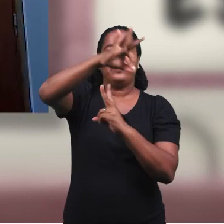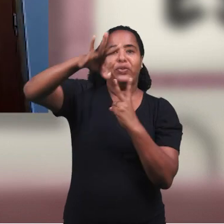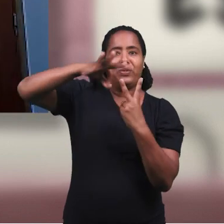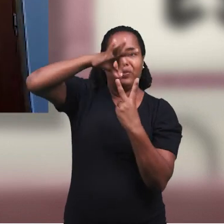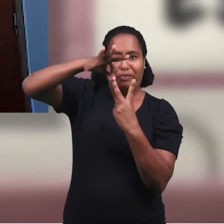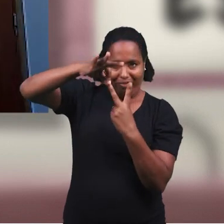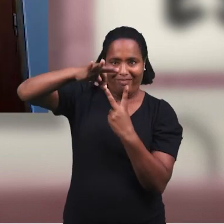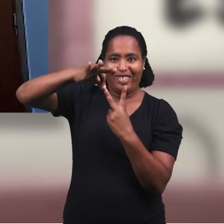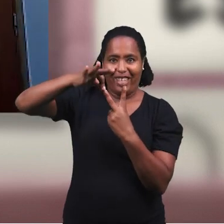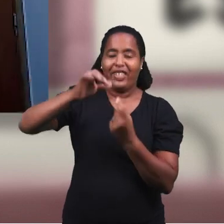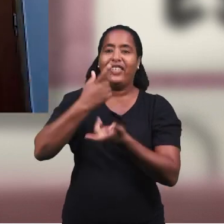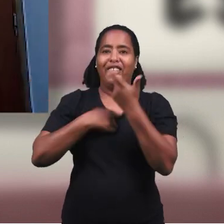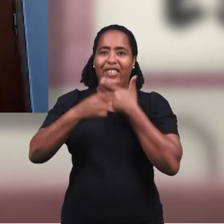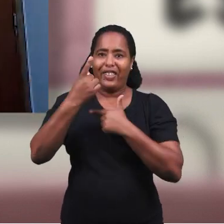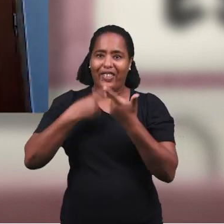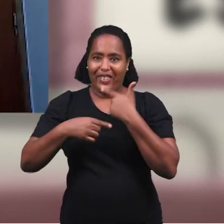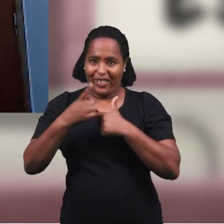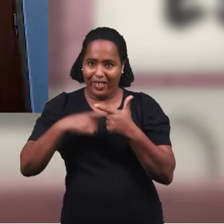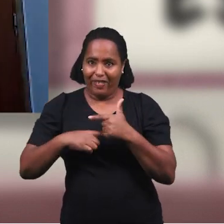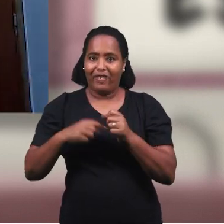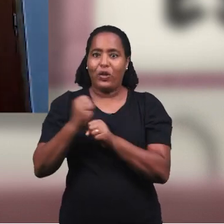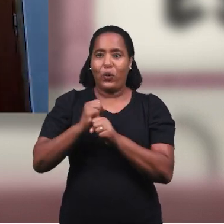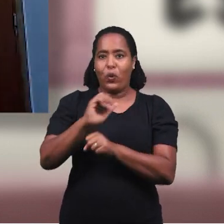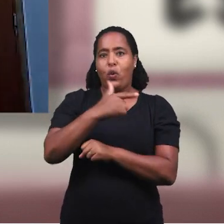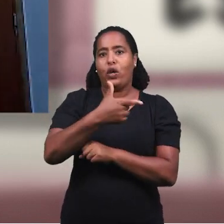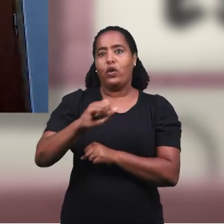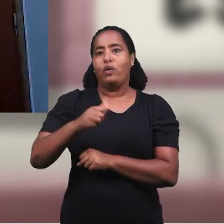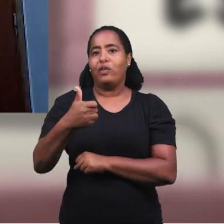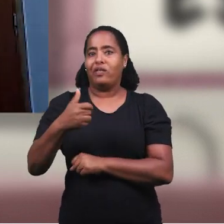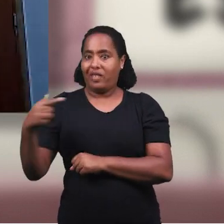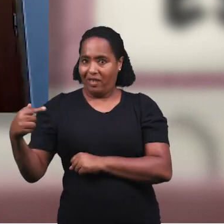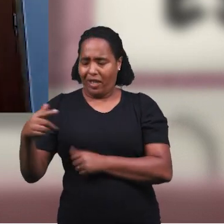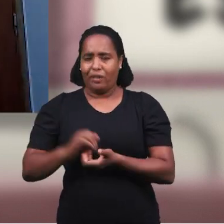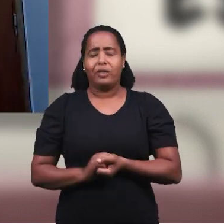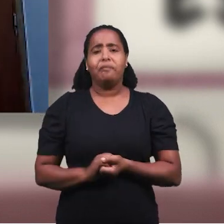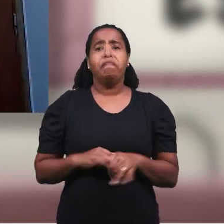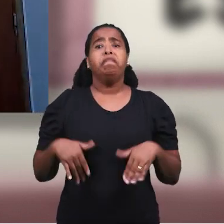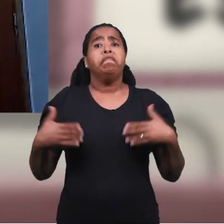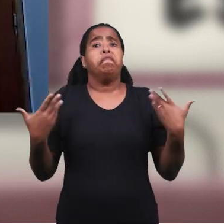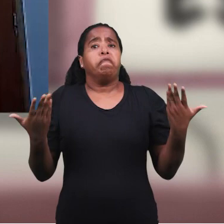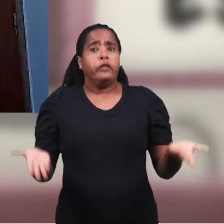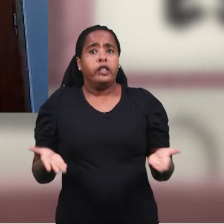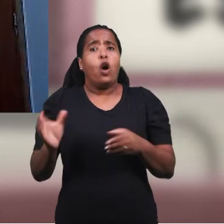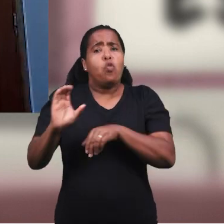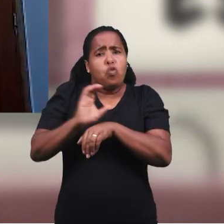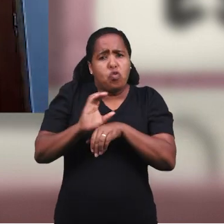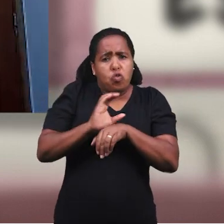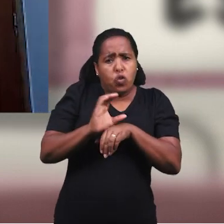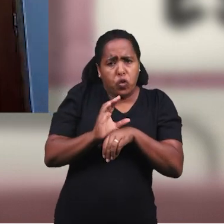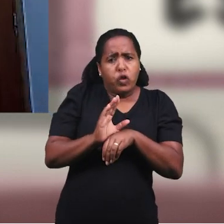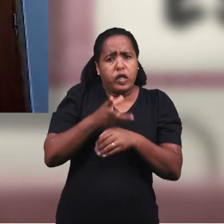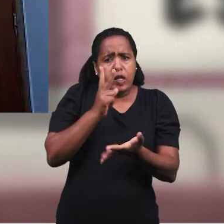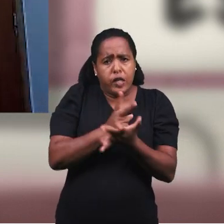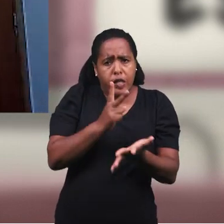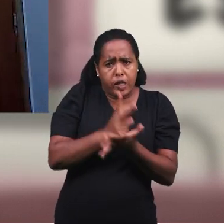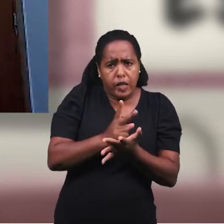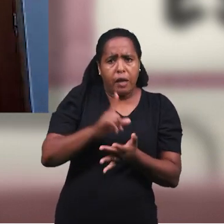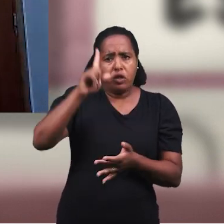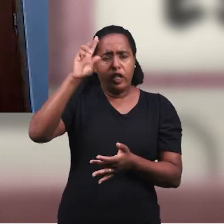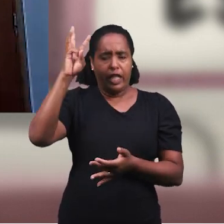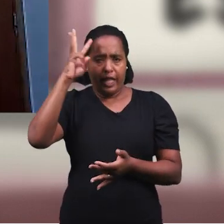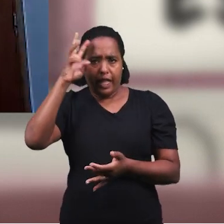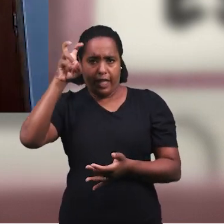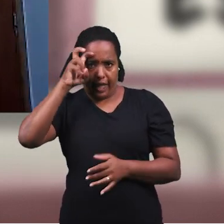o que eu desejava fazer no ano de 2017. Com isso, eu fazia o cursinho durante a tarde, às terças e quintas,